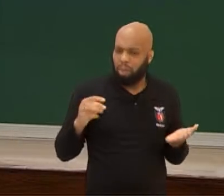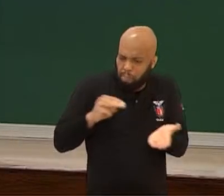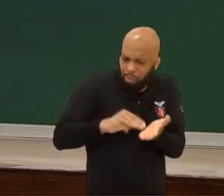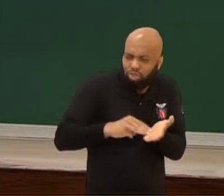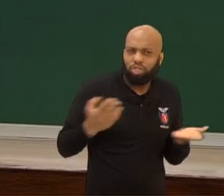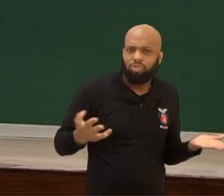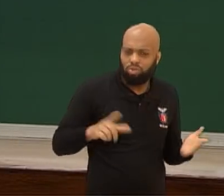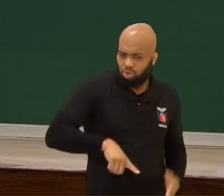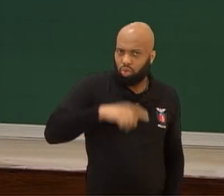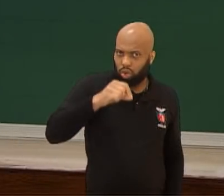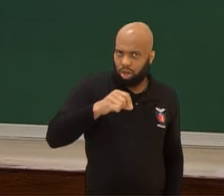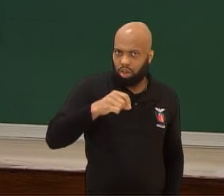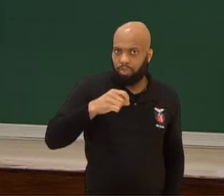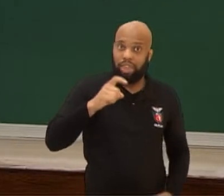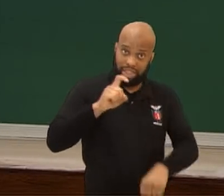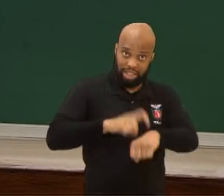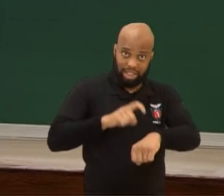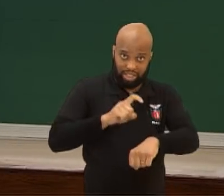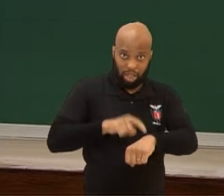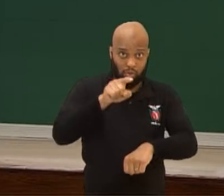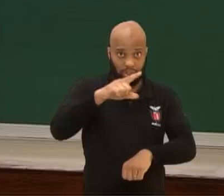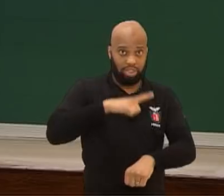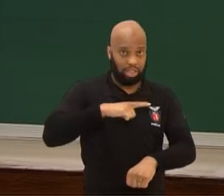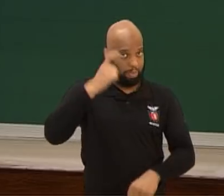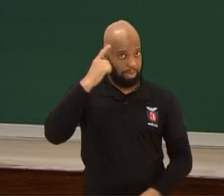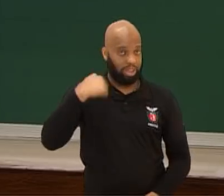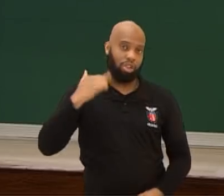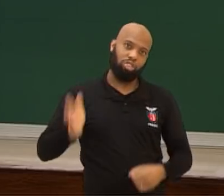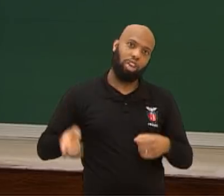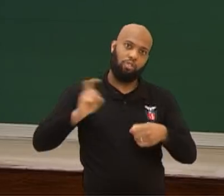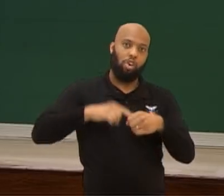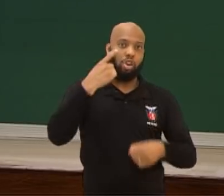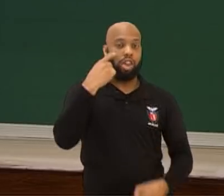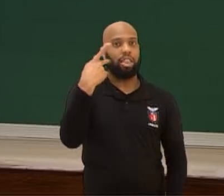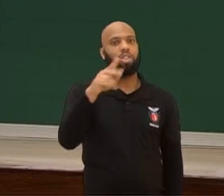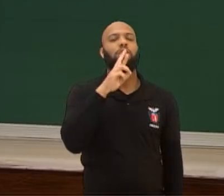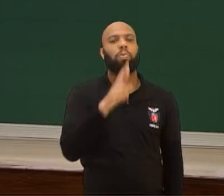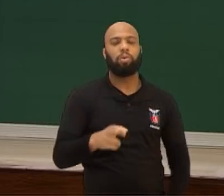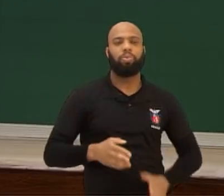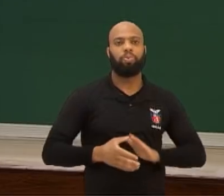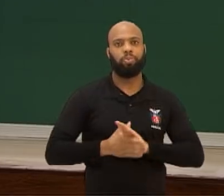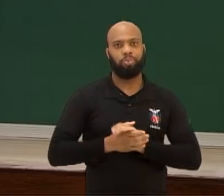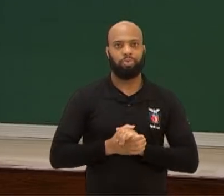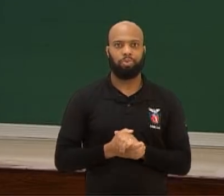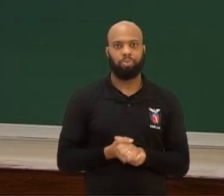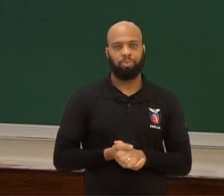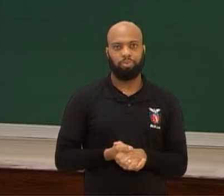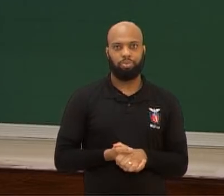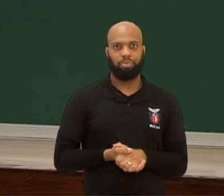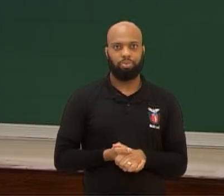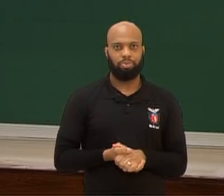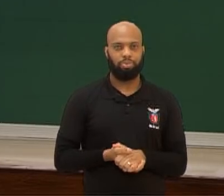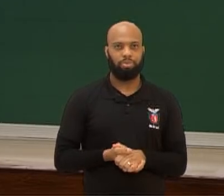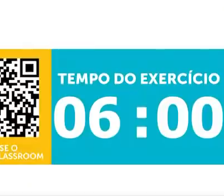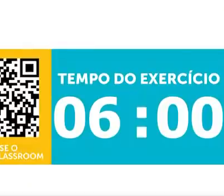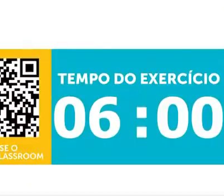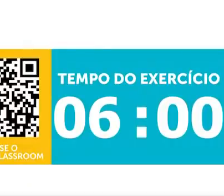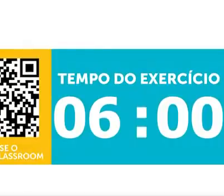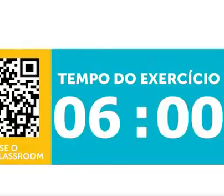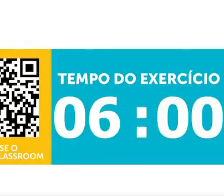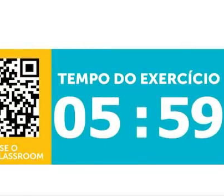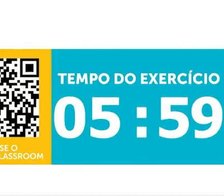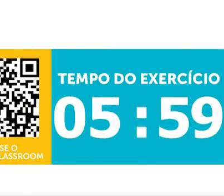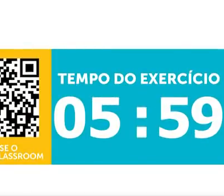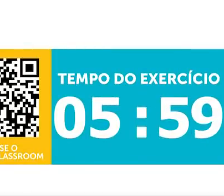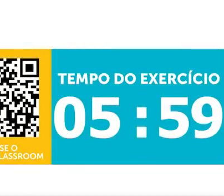você escolhesse aquele produto. Alguns minutinhos, é uma resposta pessoal, responda com as suas palavras e logo retornamos.